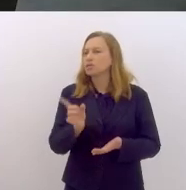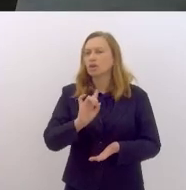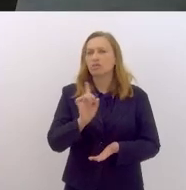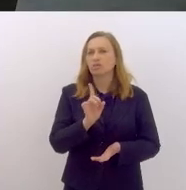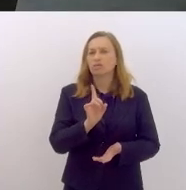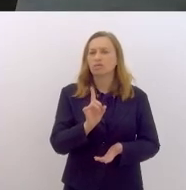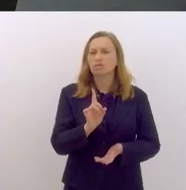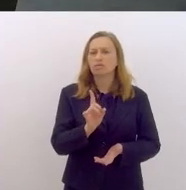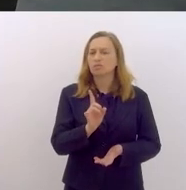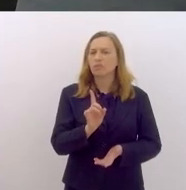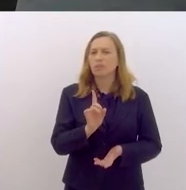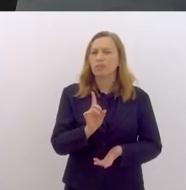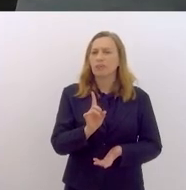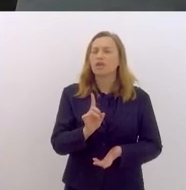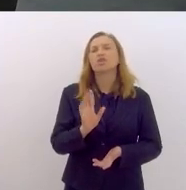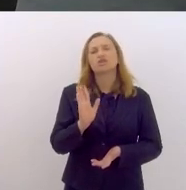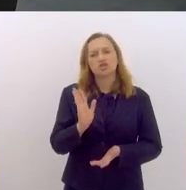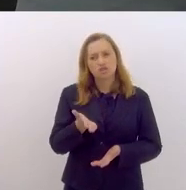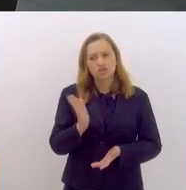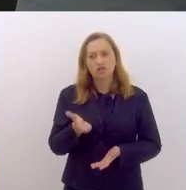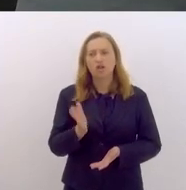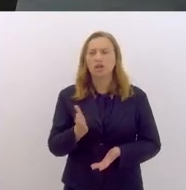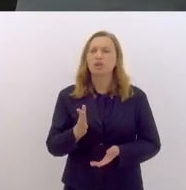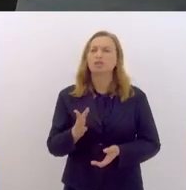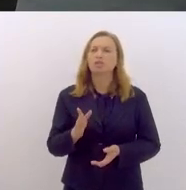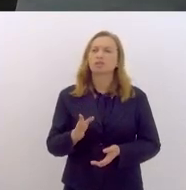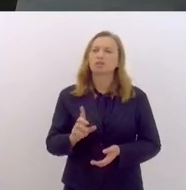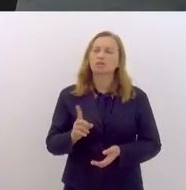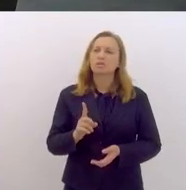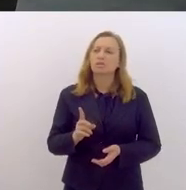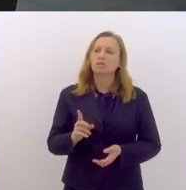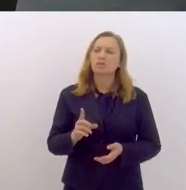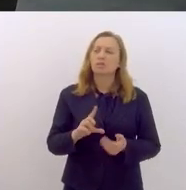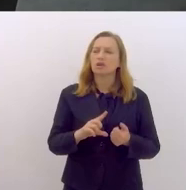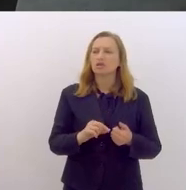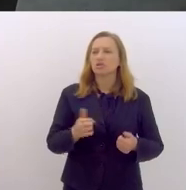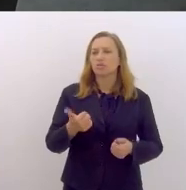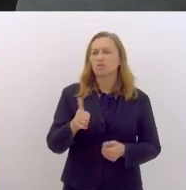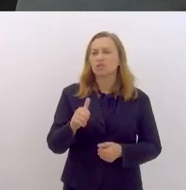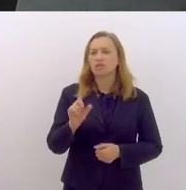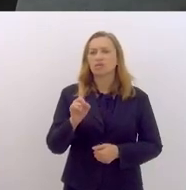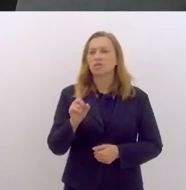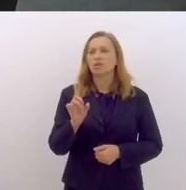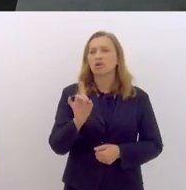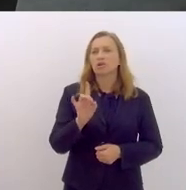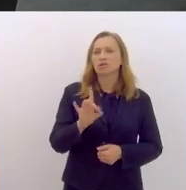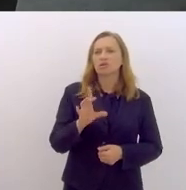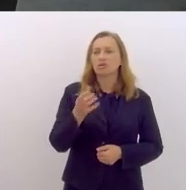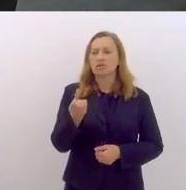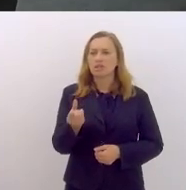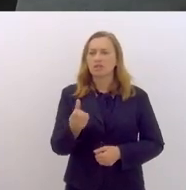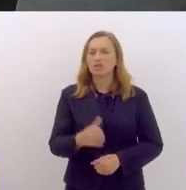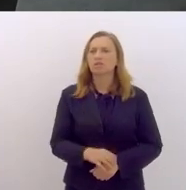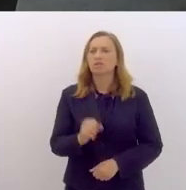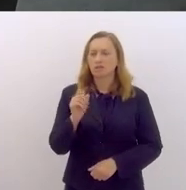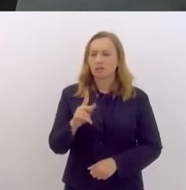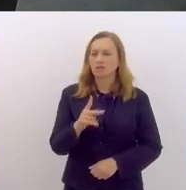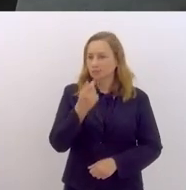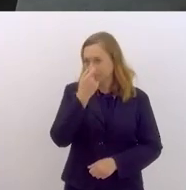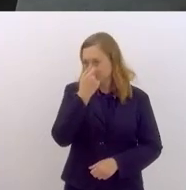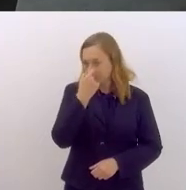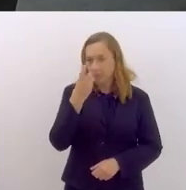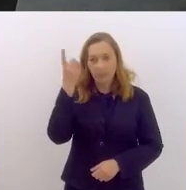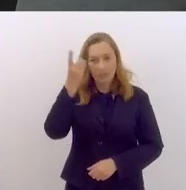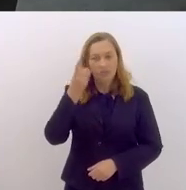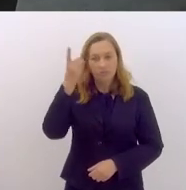do artigo 11. Não. Está superado. Não é o artigo 11, não. É o sexto. Só o sexto. Tá? Mas, deputado